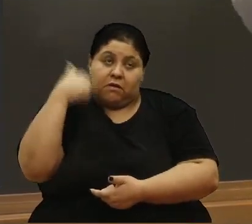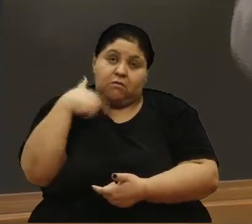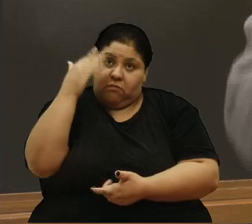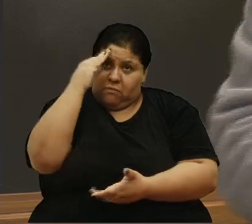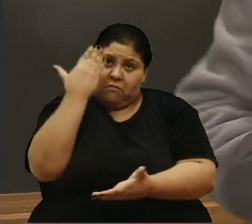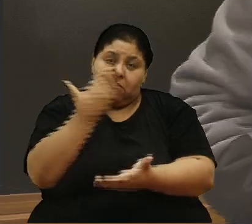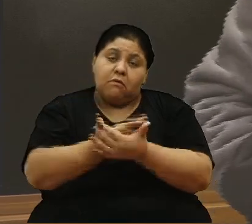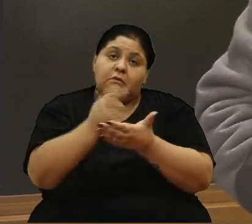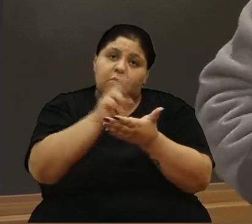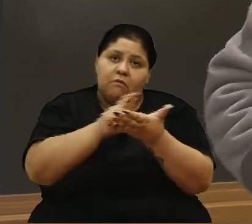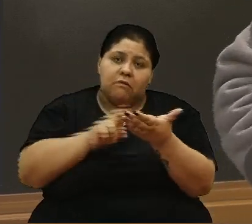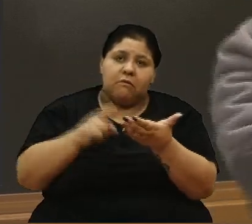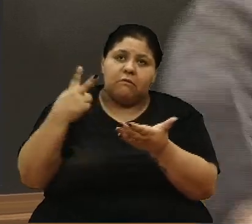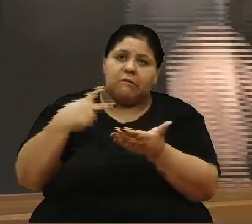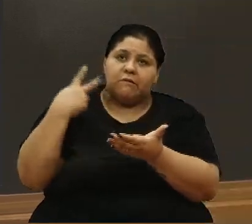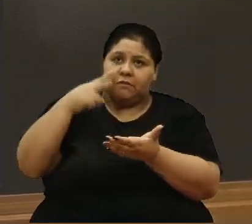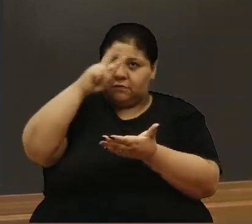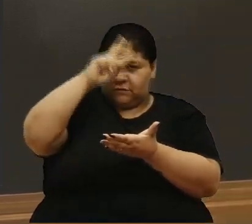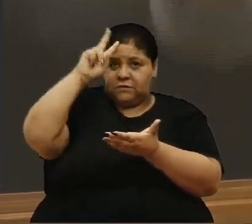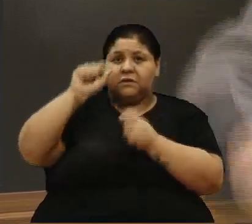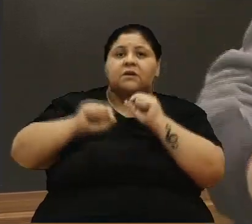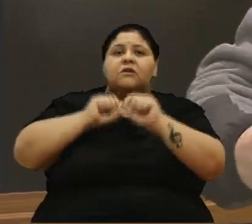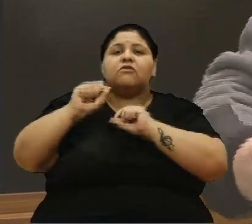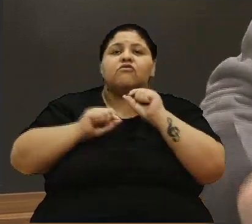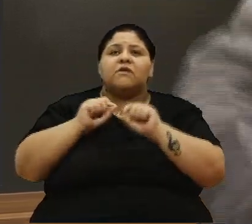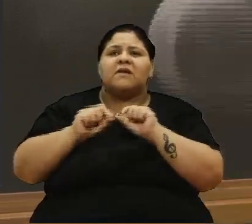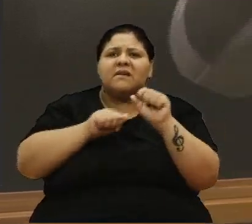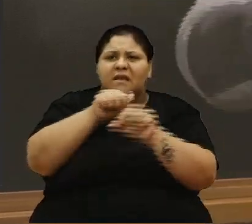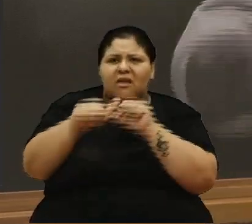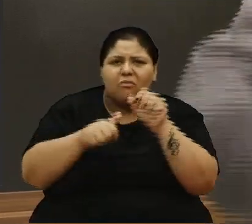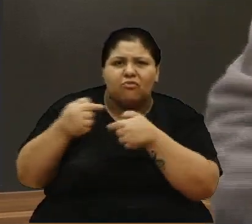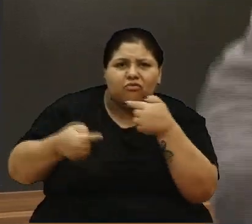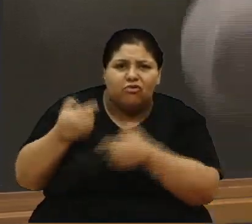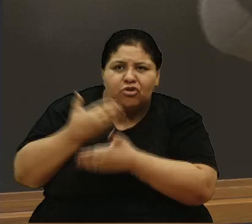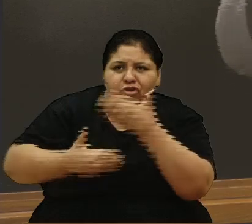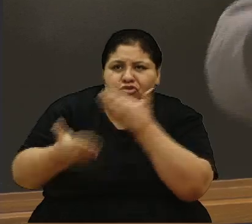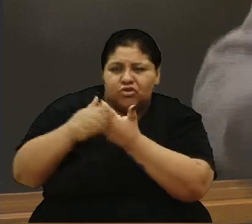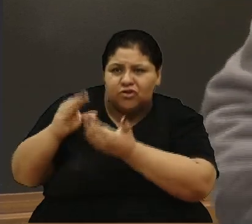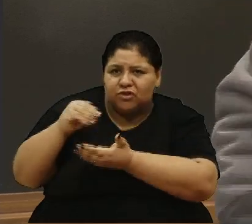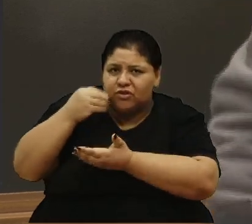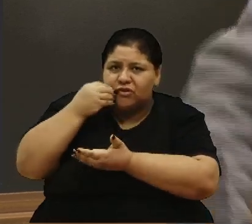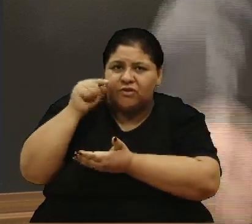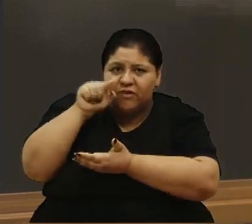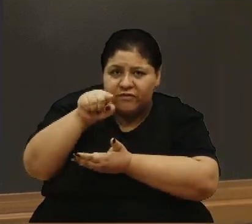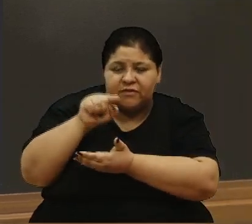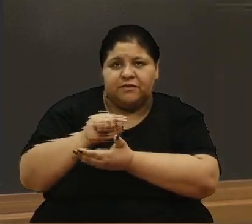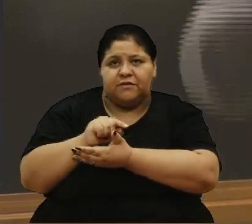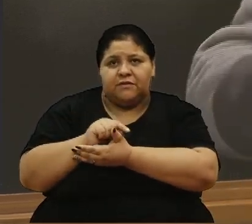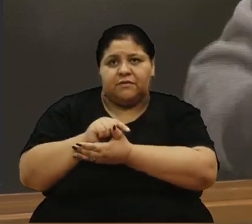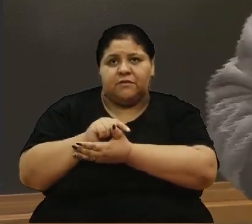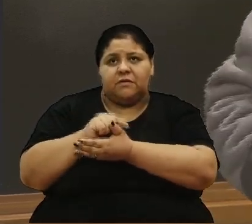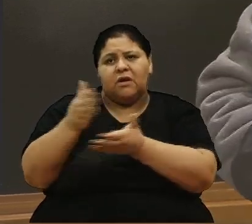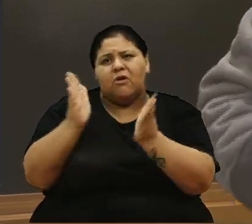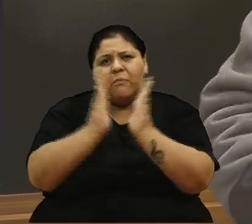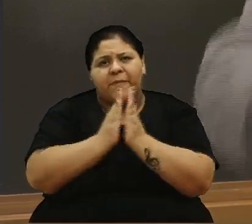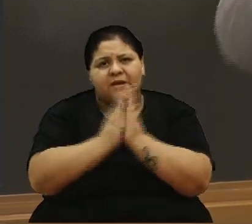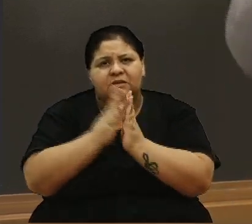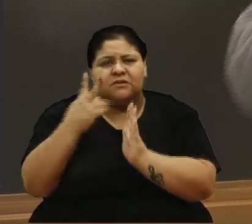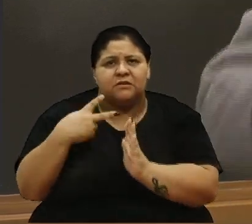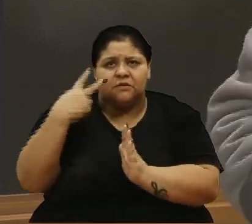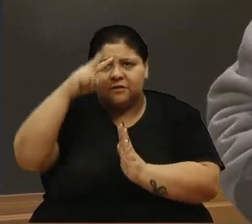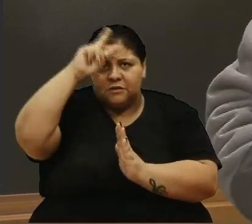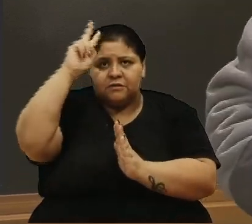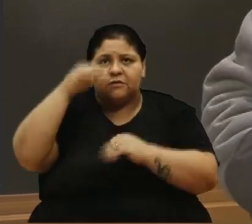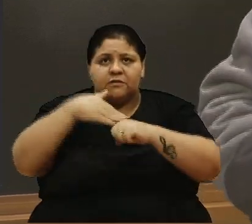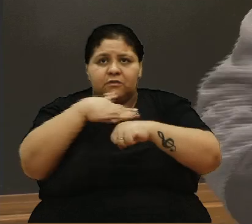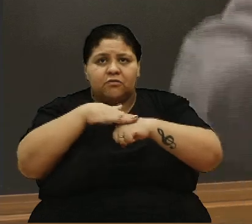por um requerimento do vereador Edson da Rosa. E quem é que desvirtua o debate em todas as oportunidades é Vossa Excelência. Então eu imploro ao vereador Edson da Rosa que